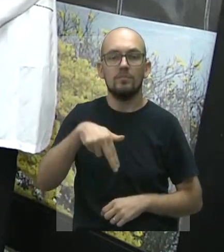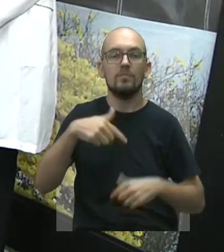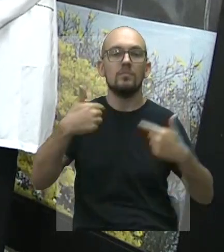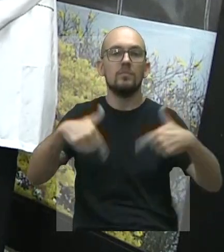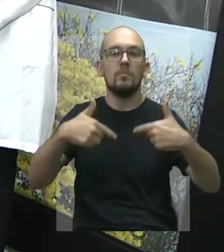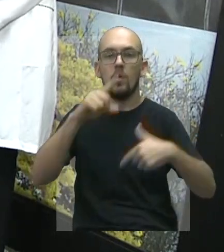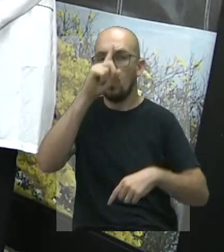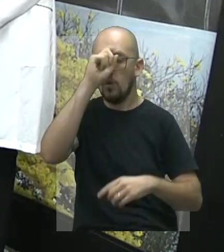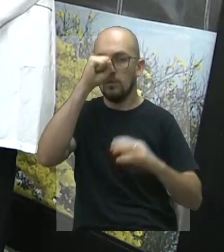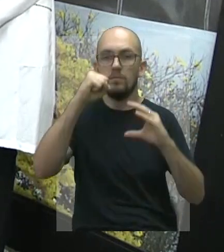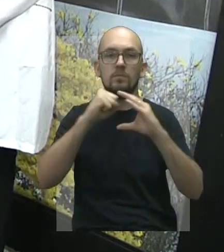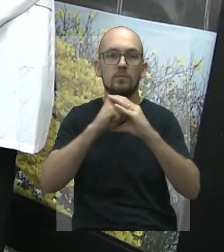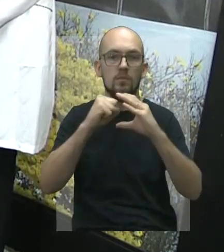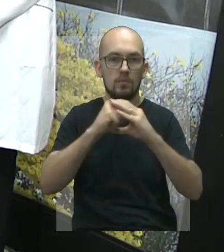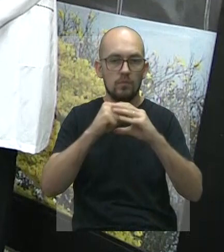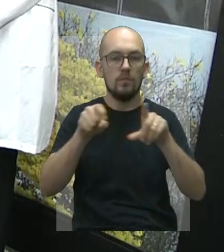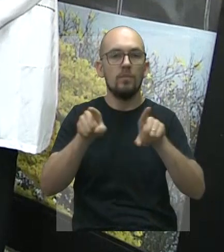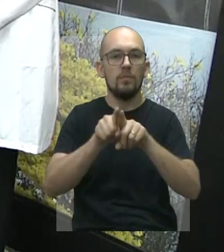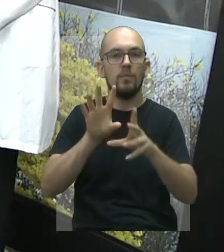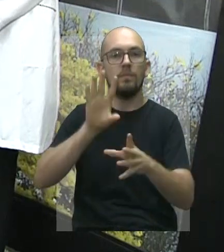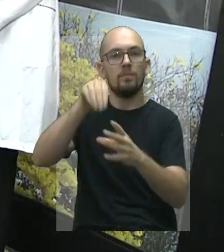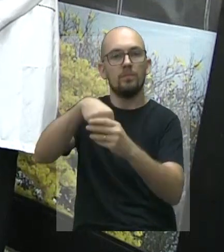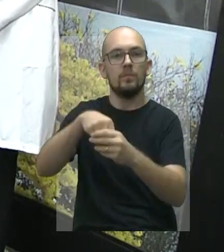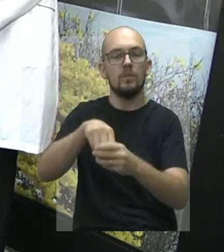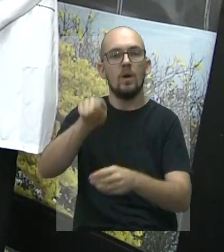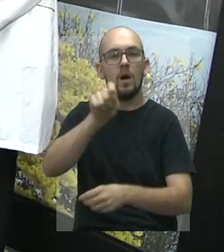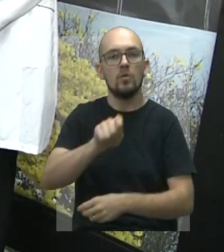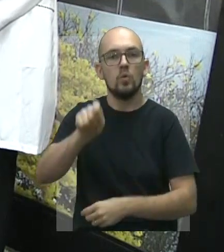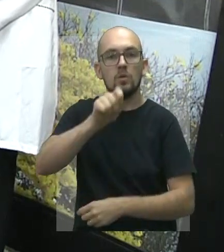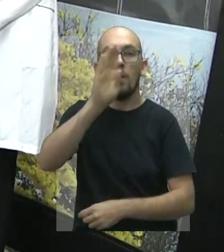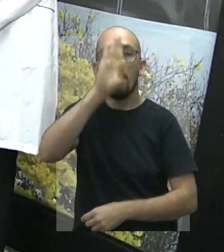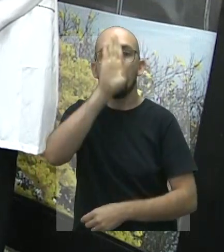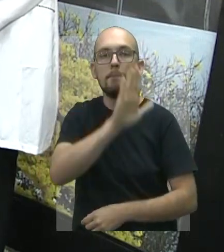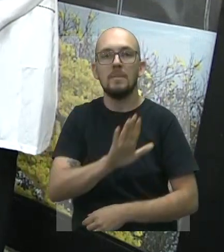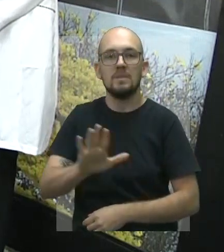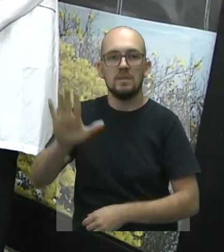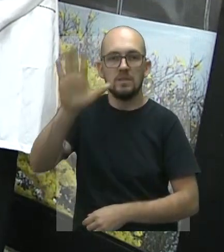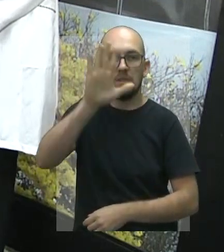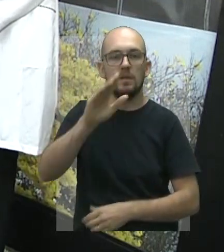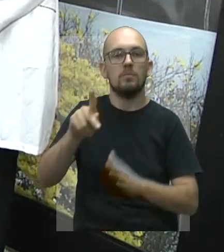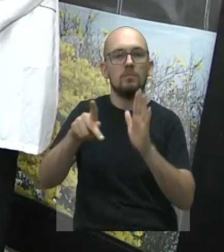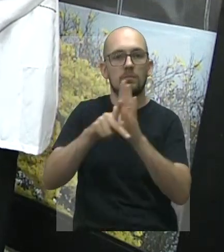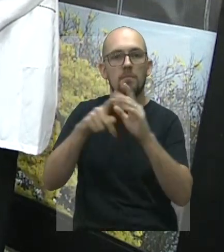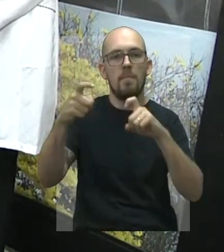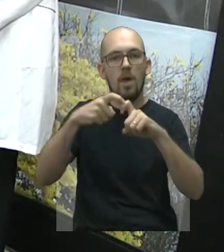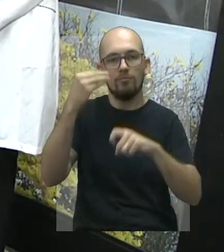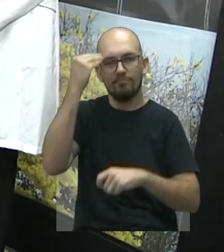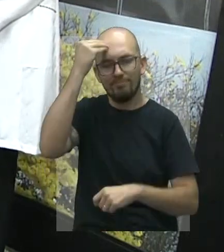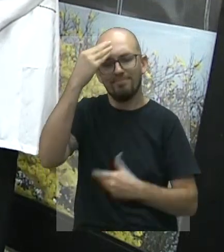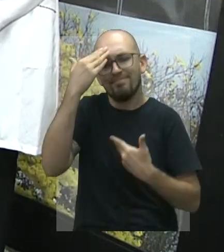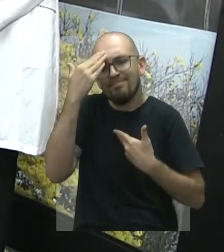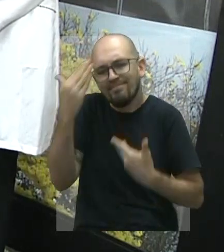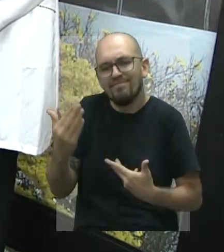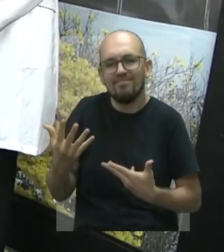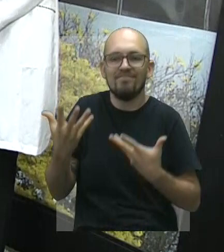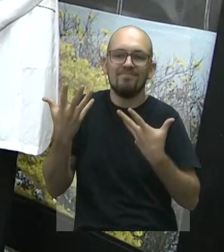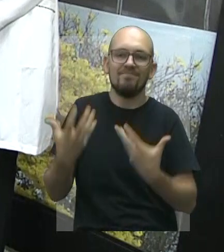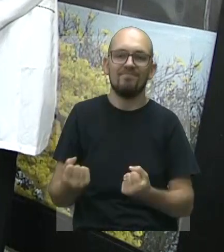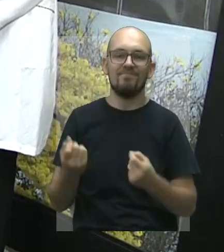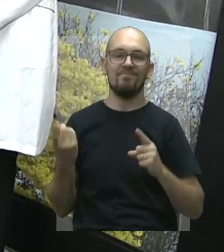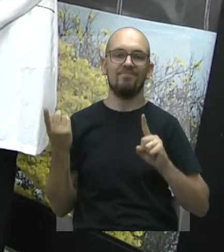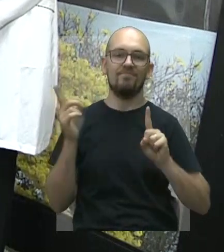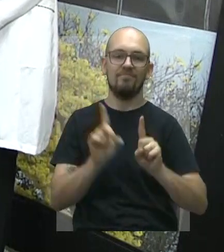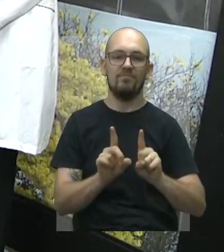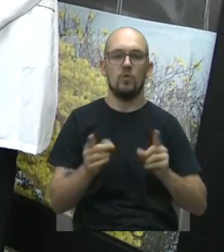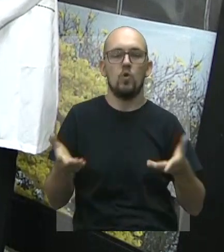membro da Associação Brasileira de Psiquiatria e gentilmente aceitou o nosso convite. Doutora Vivian, primeiramente, obrigado por ter aceitado